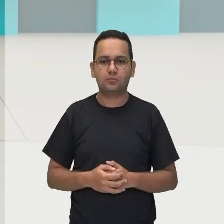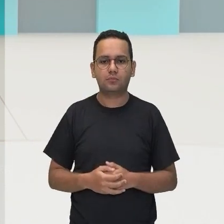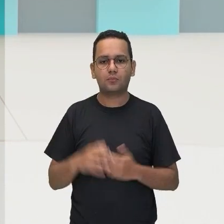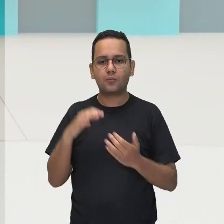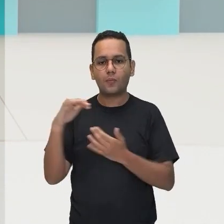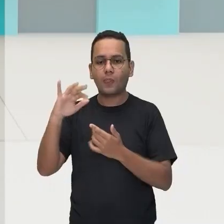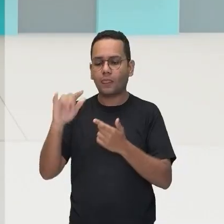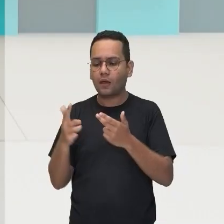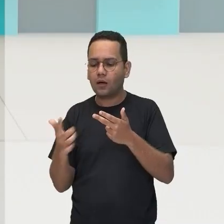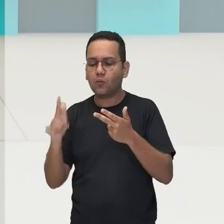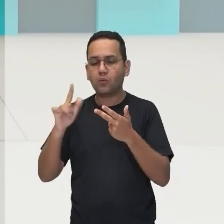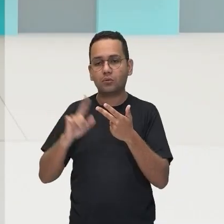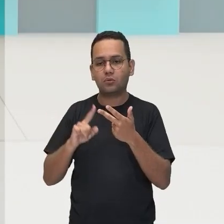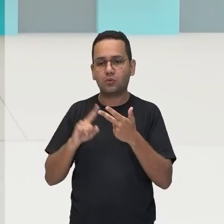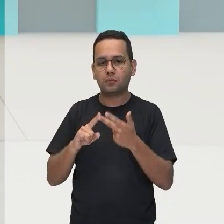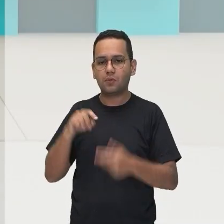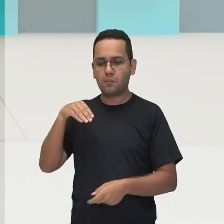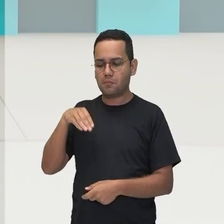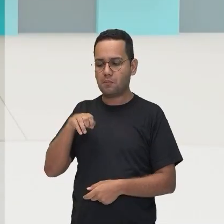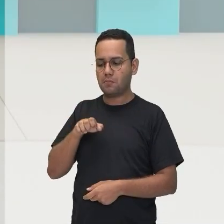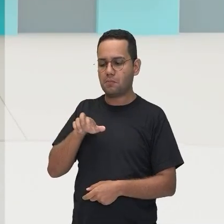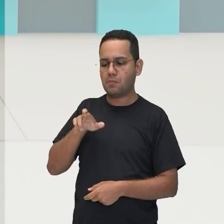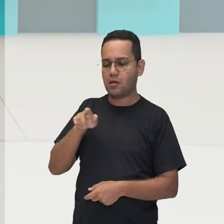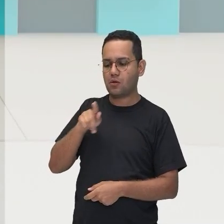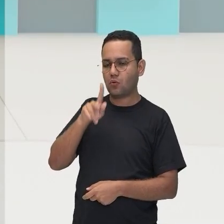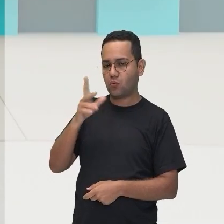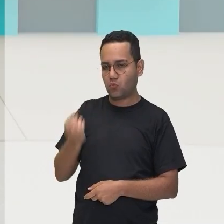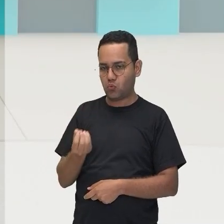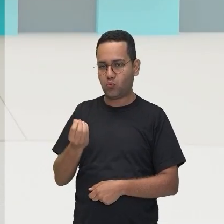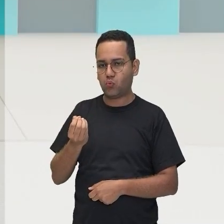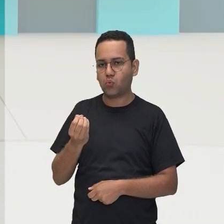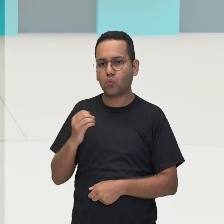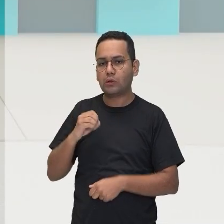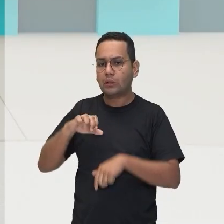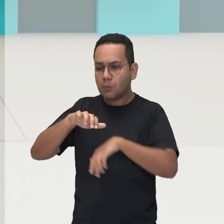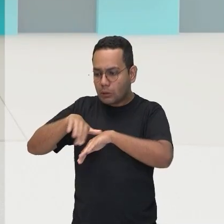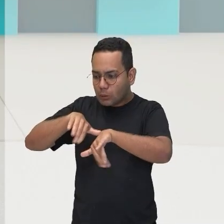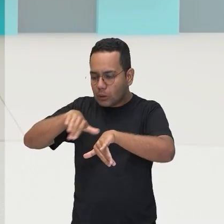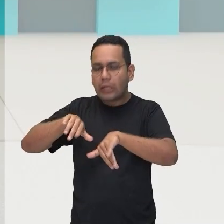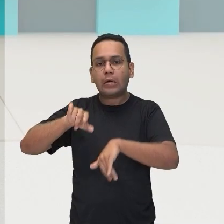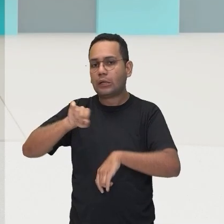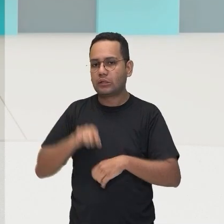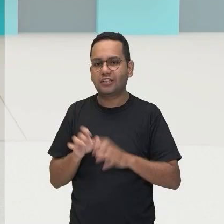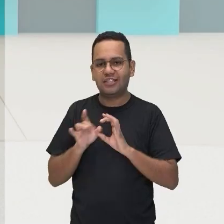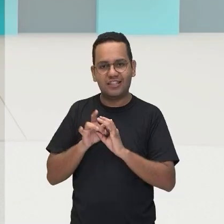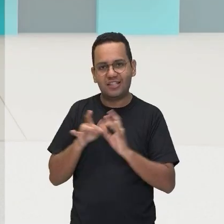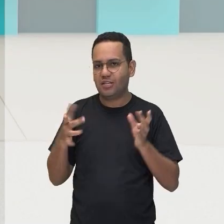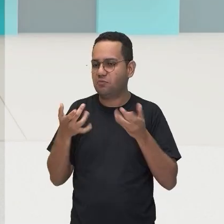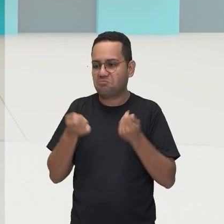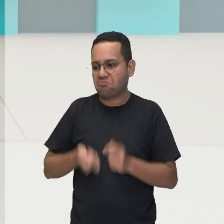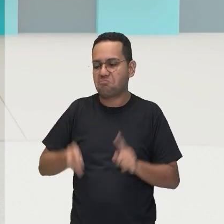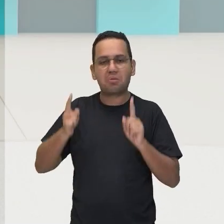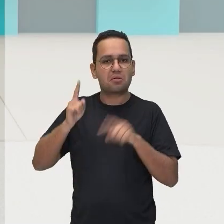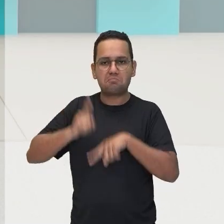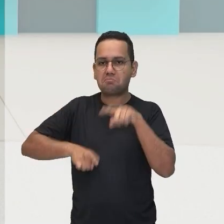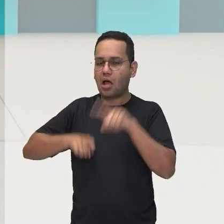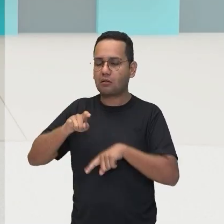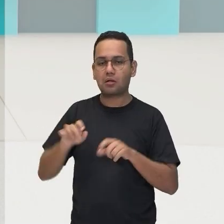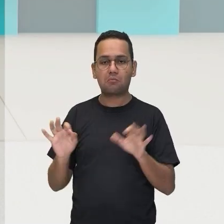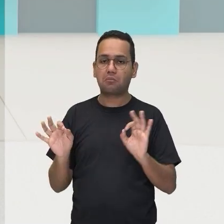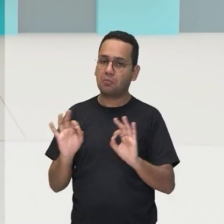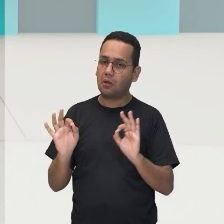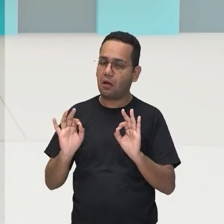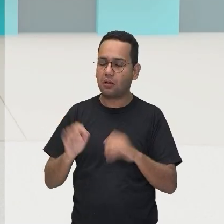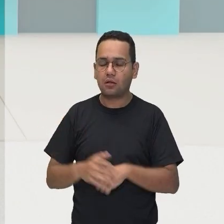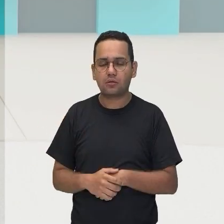nós temos é o mergulho. Dentro do mergulho, nós temos o mergulho livre, que é quando você não utiliza de nenhum equipamento, de nenhum